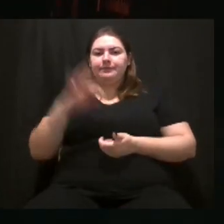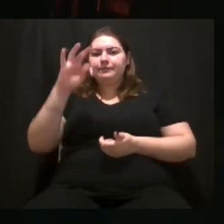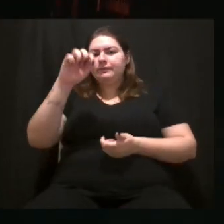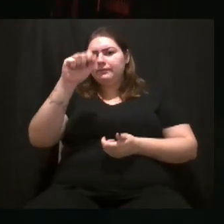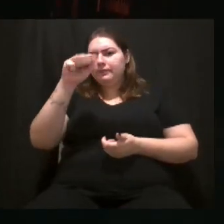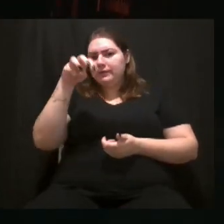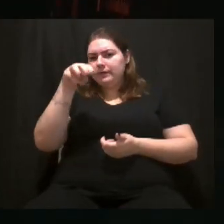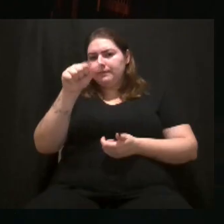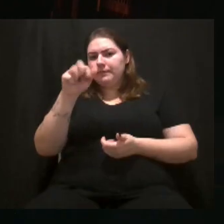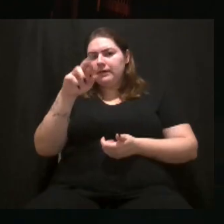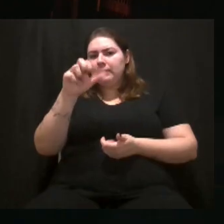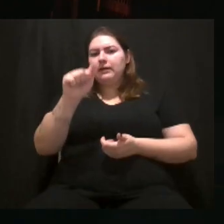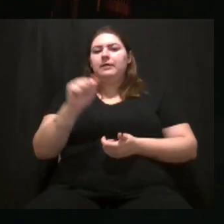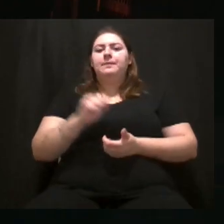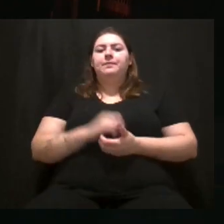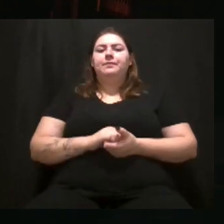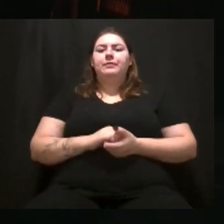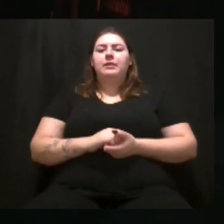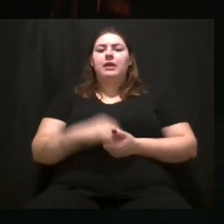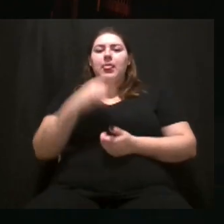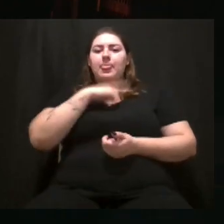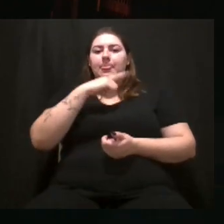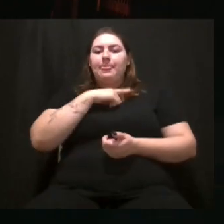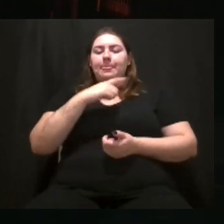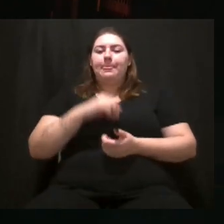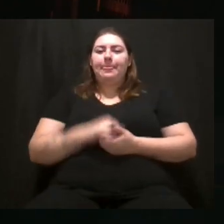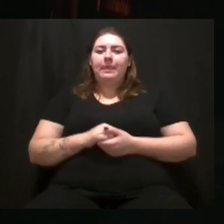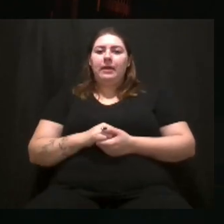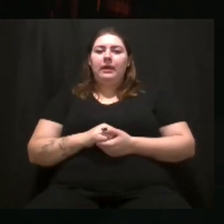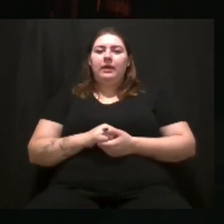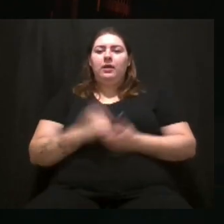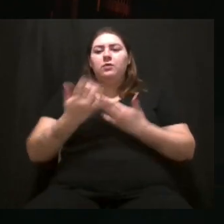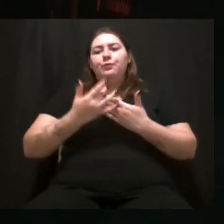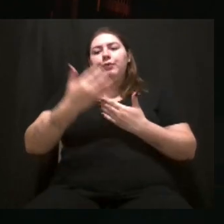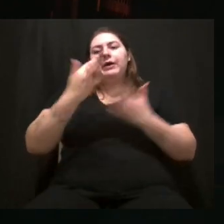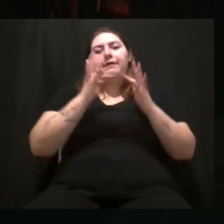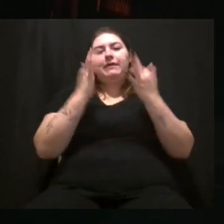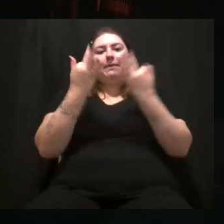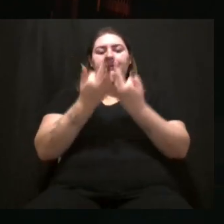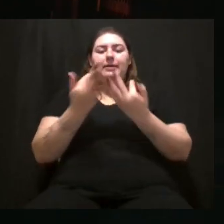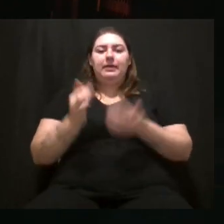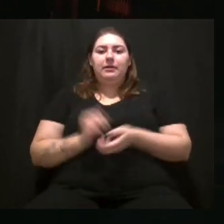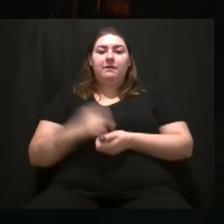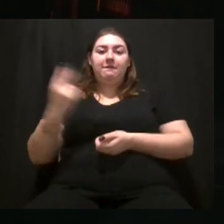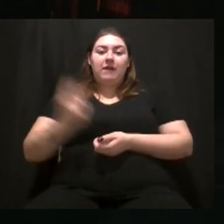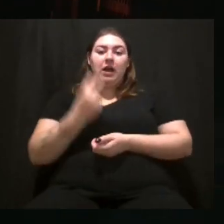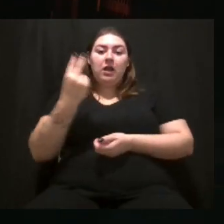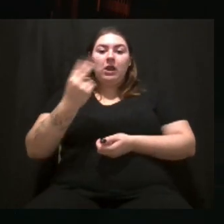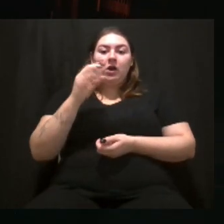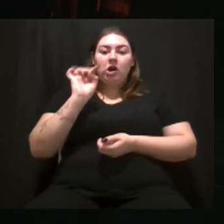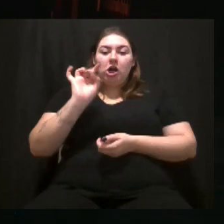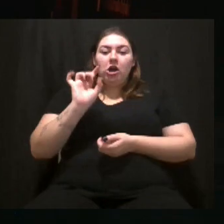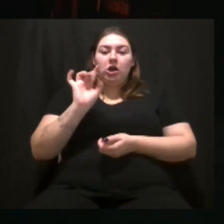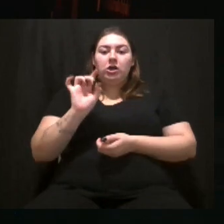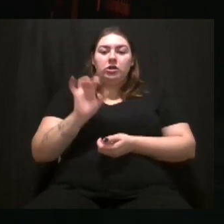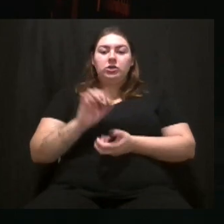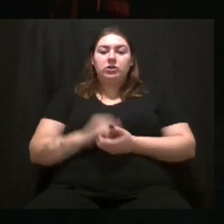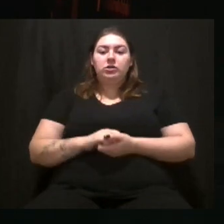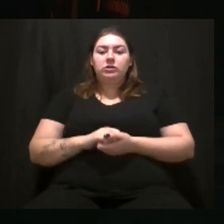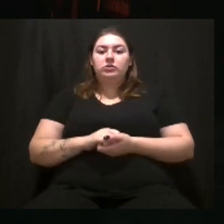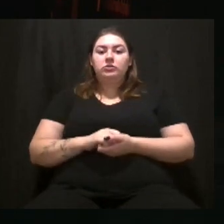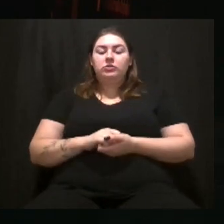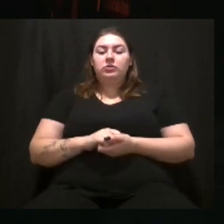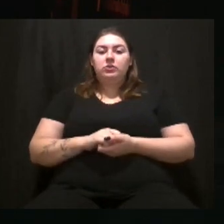né, de famílias valorizarem aí apenas o prestígio, os resultados acadêmicos, até por pensar